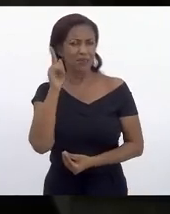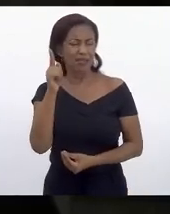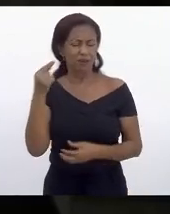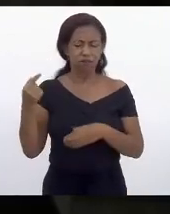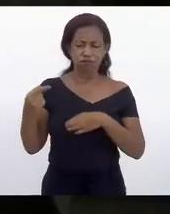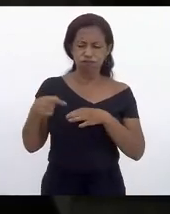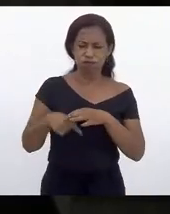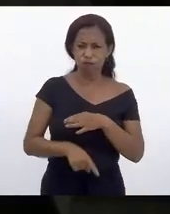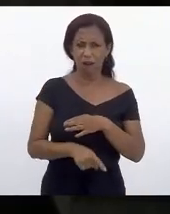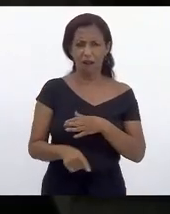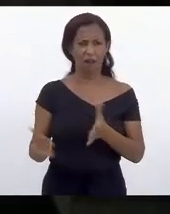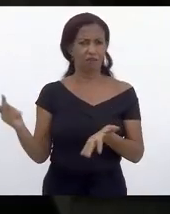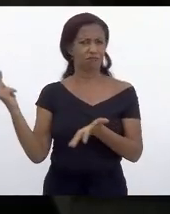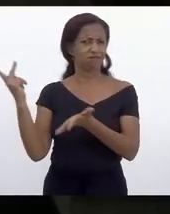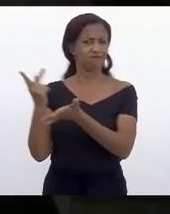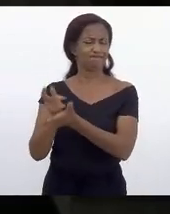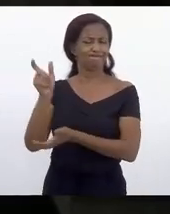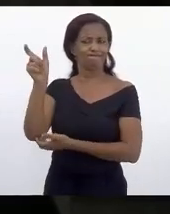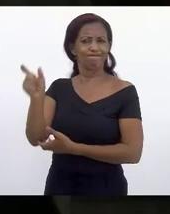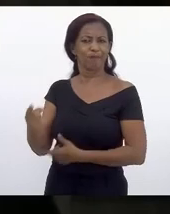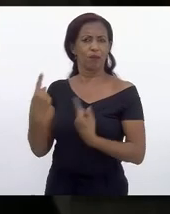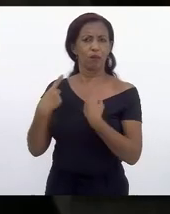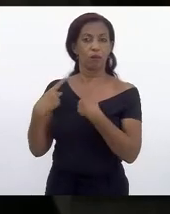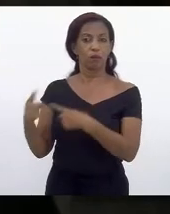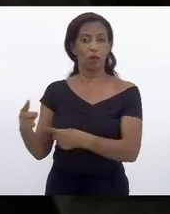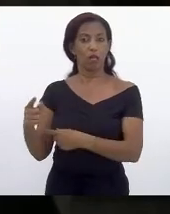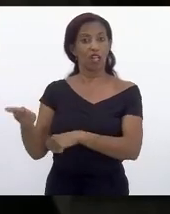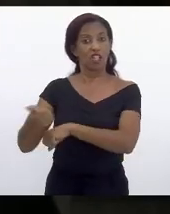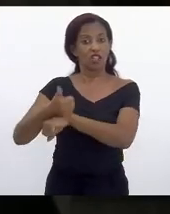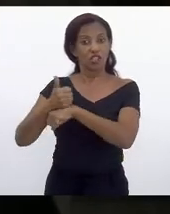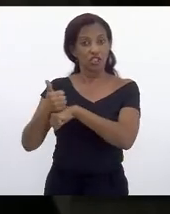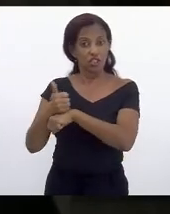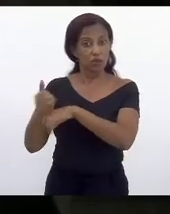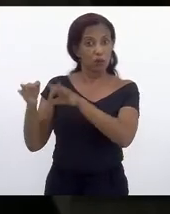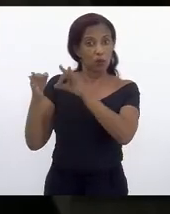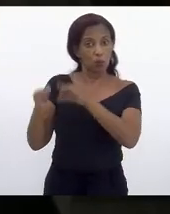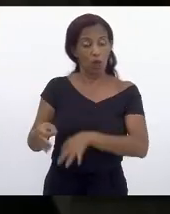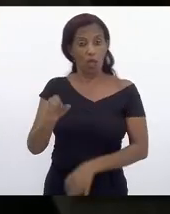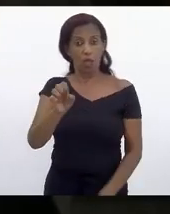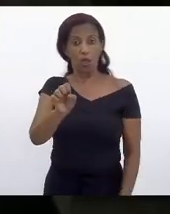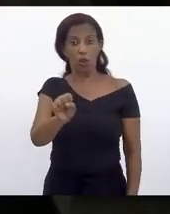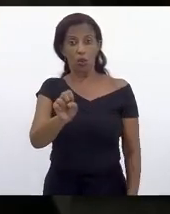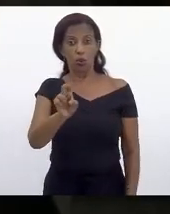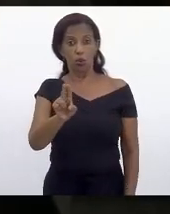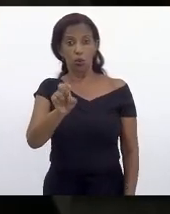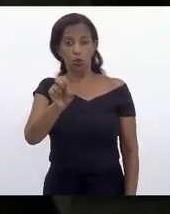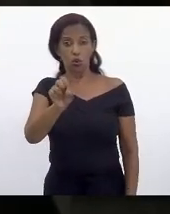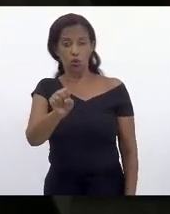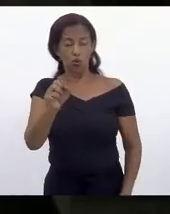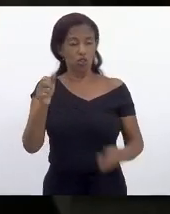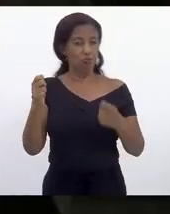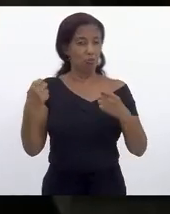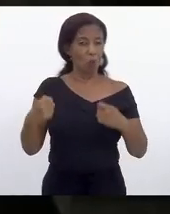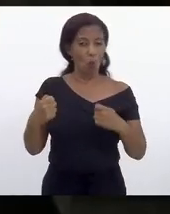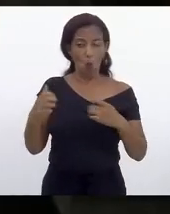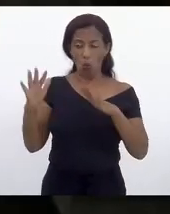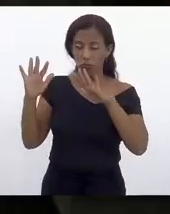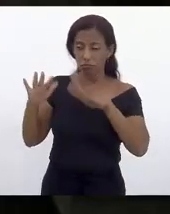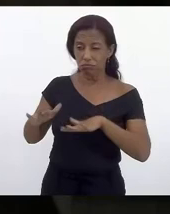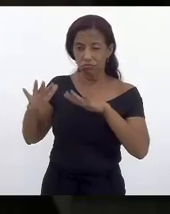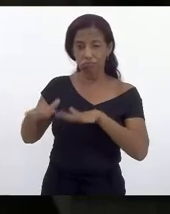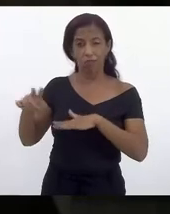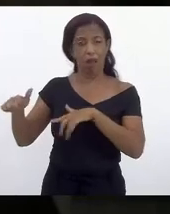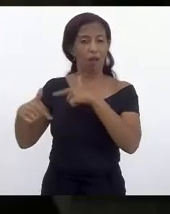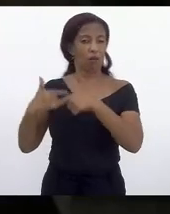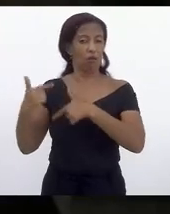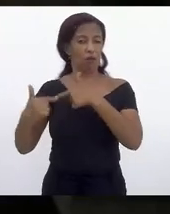profundamente injustiçado, era um homem correto e digno, e o SUS deve muito à obra, ao trabalho e à